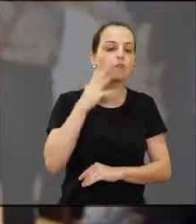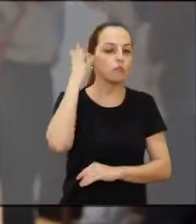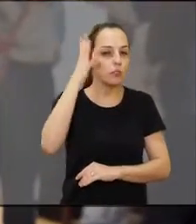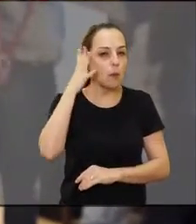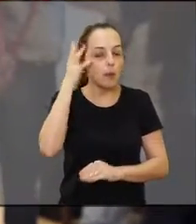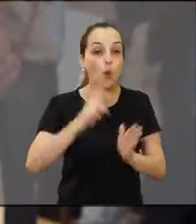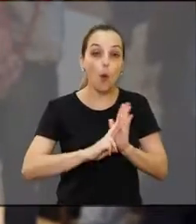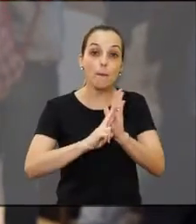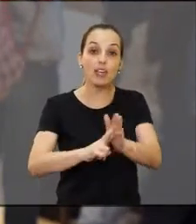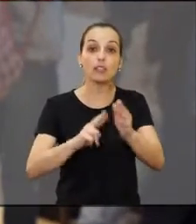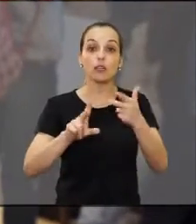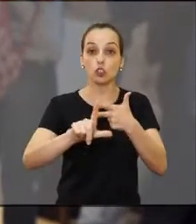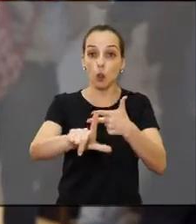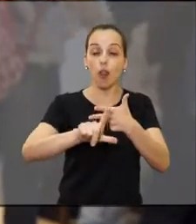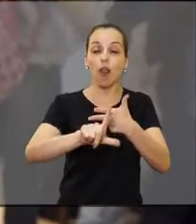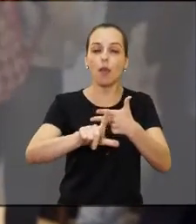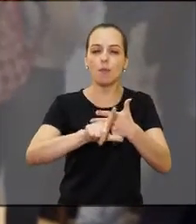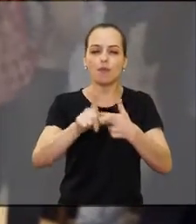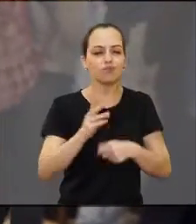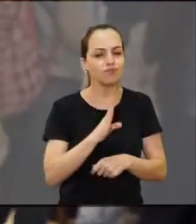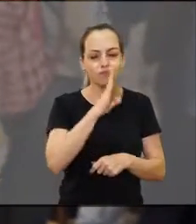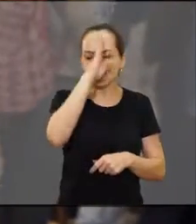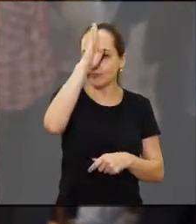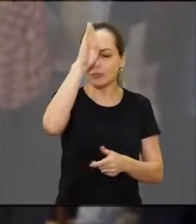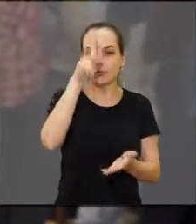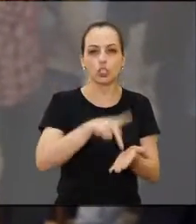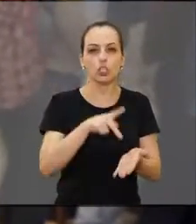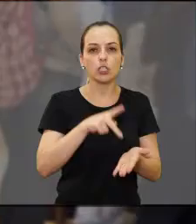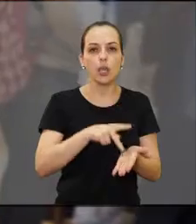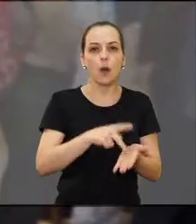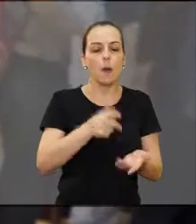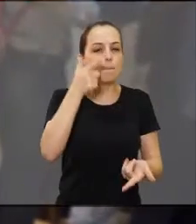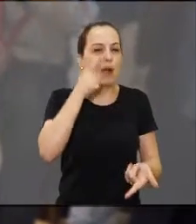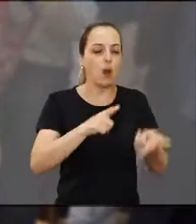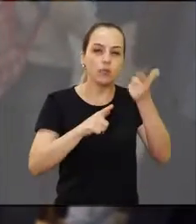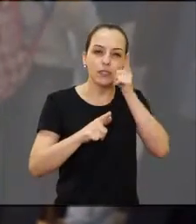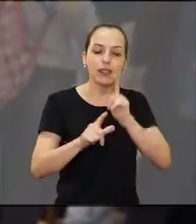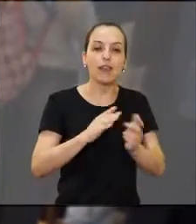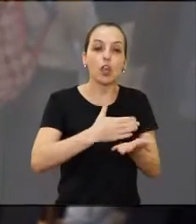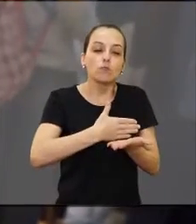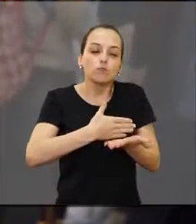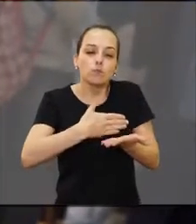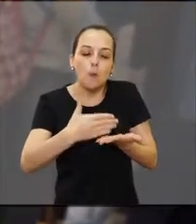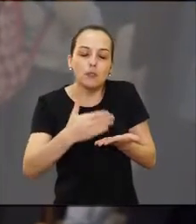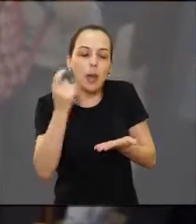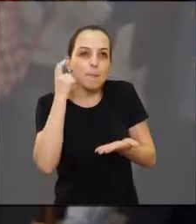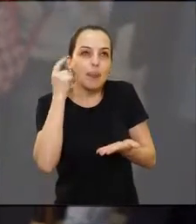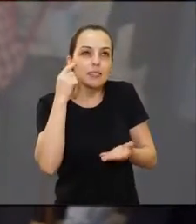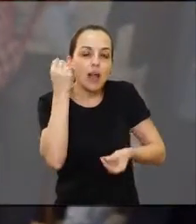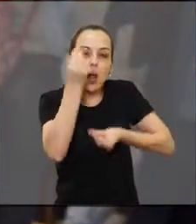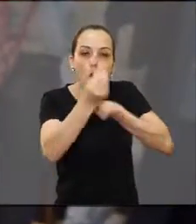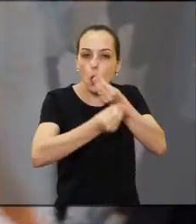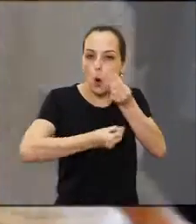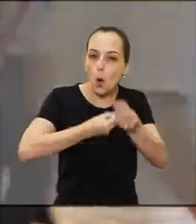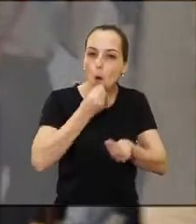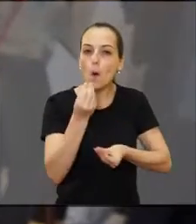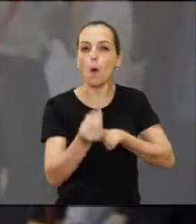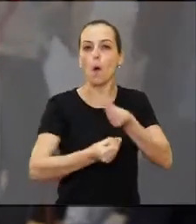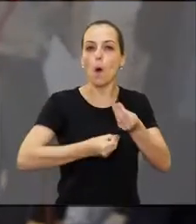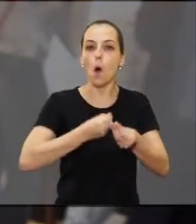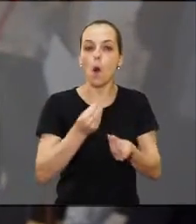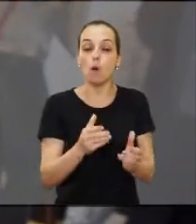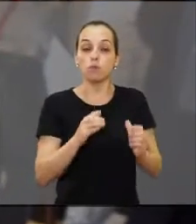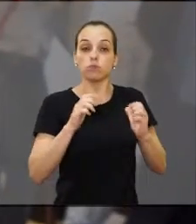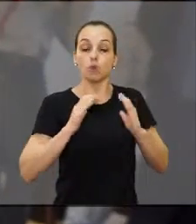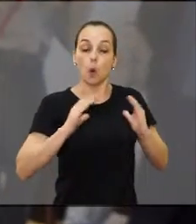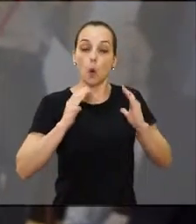aqui presentes, com os representantes do legislativo, é fundamental para a gente poder começar a pensar como é que nós